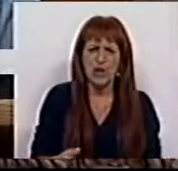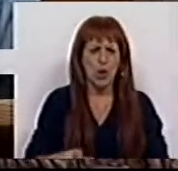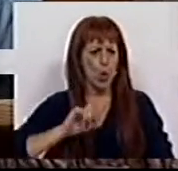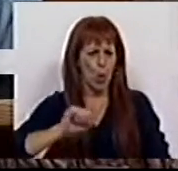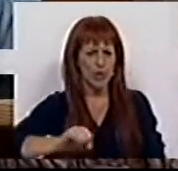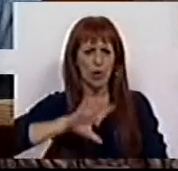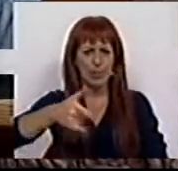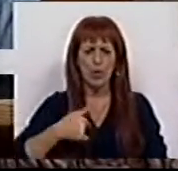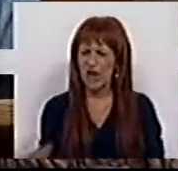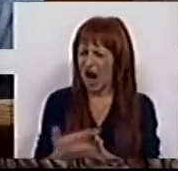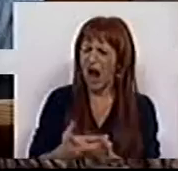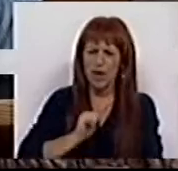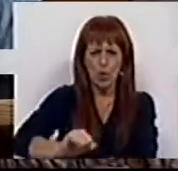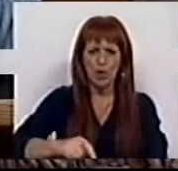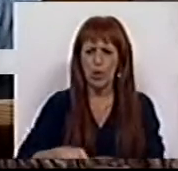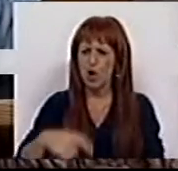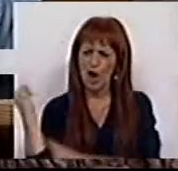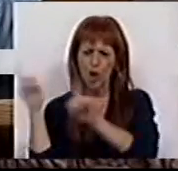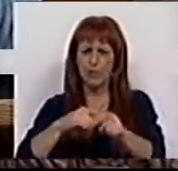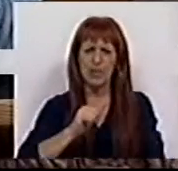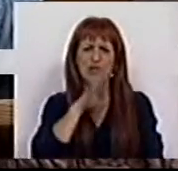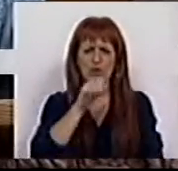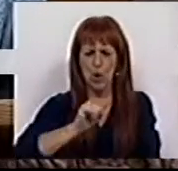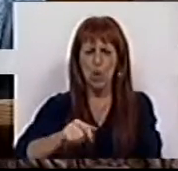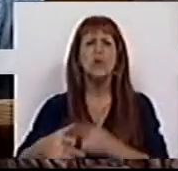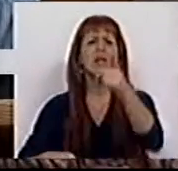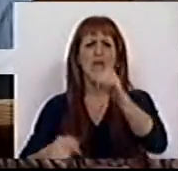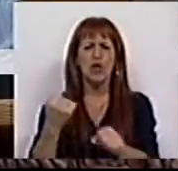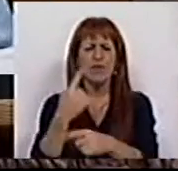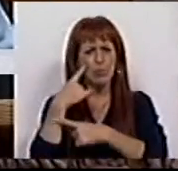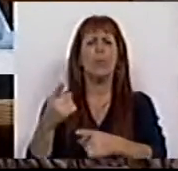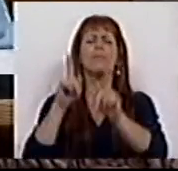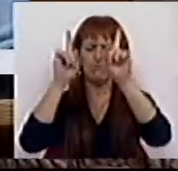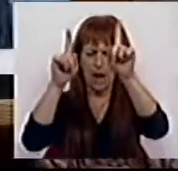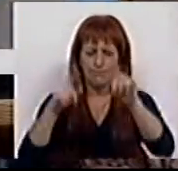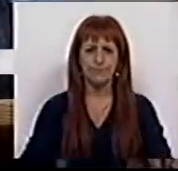ao país, à economia, ao transporte ferroviário e ao serviço público.